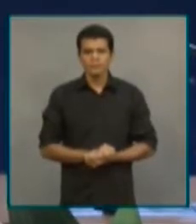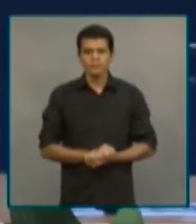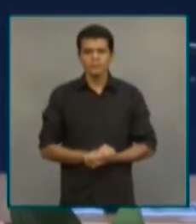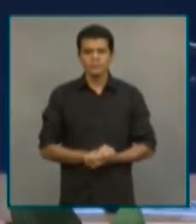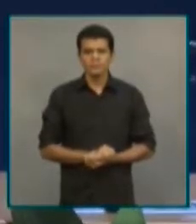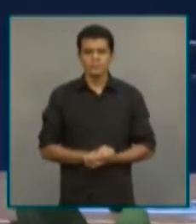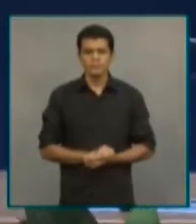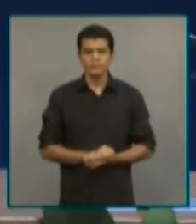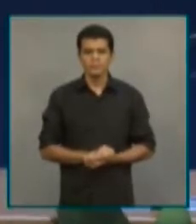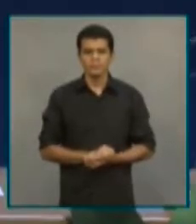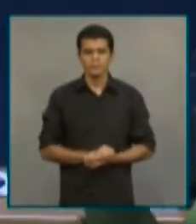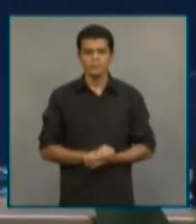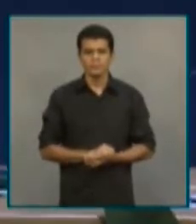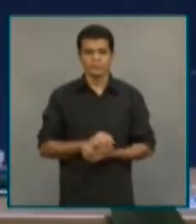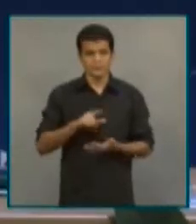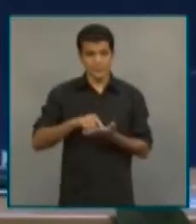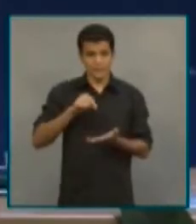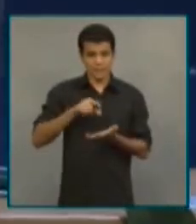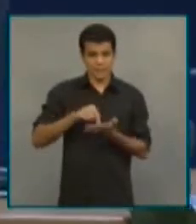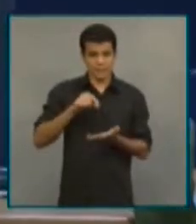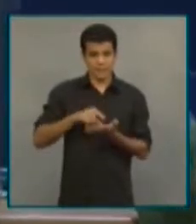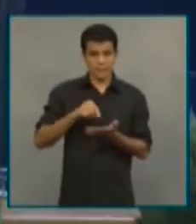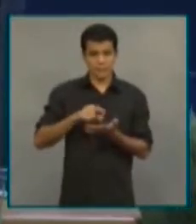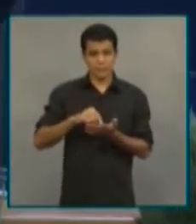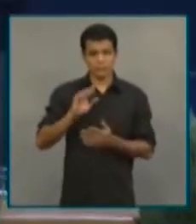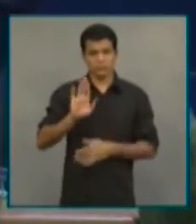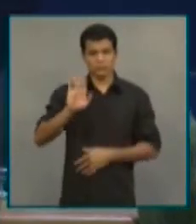Candidato sorteado para a primeira pergunta.